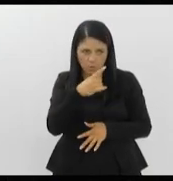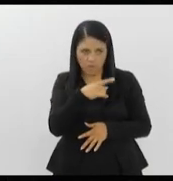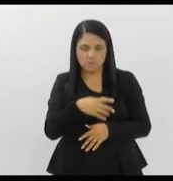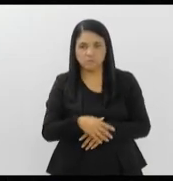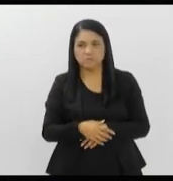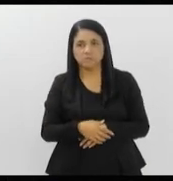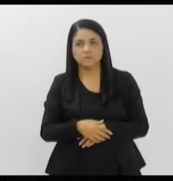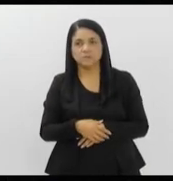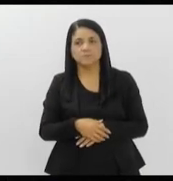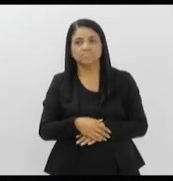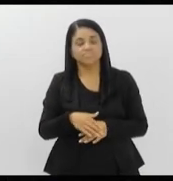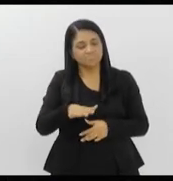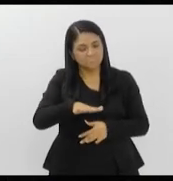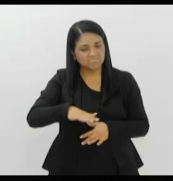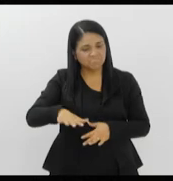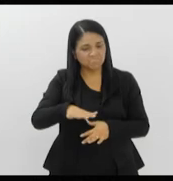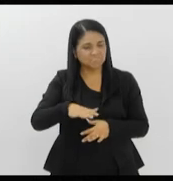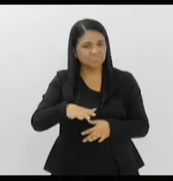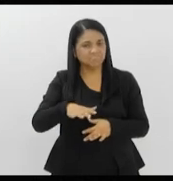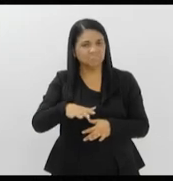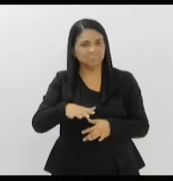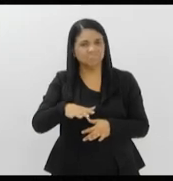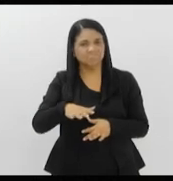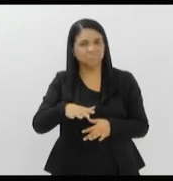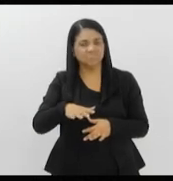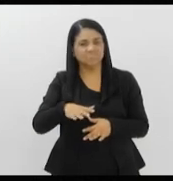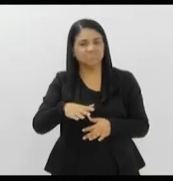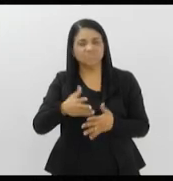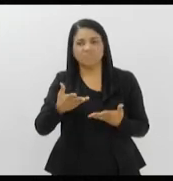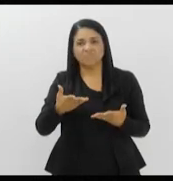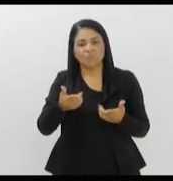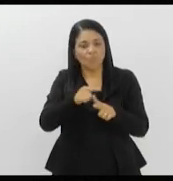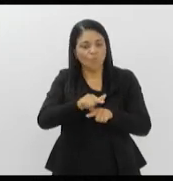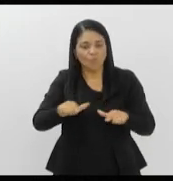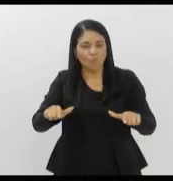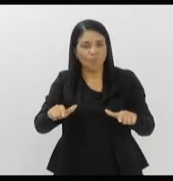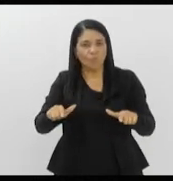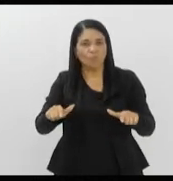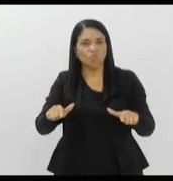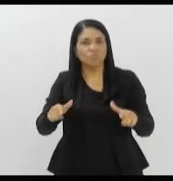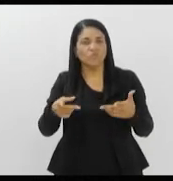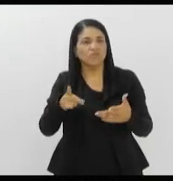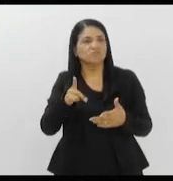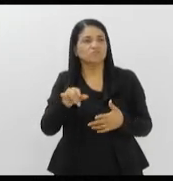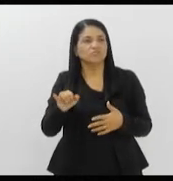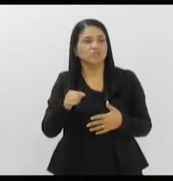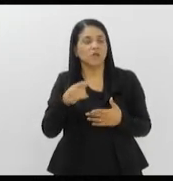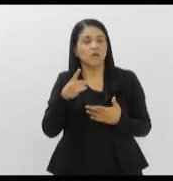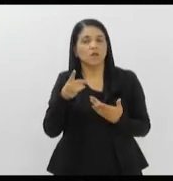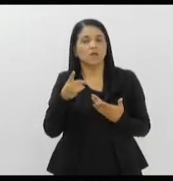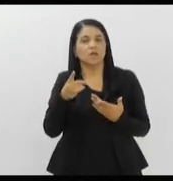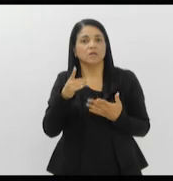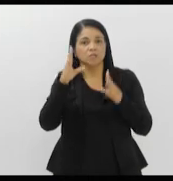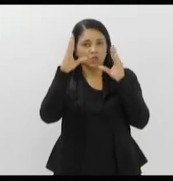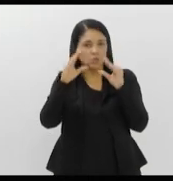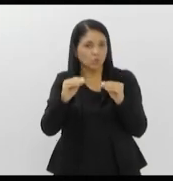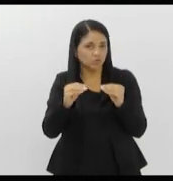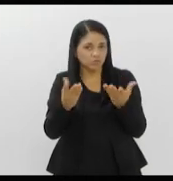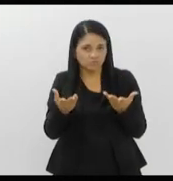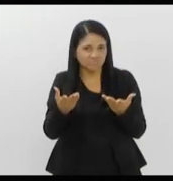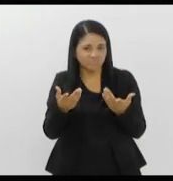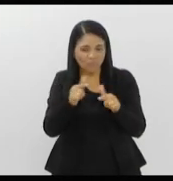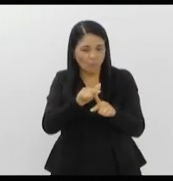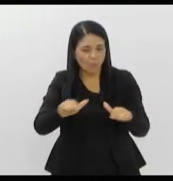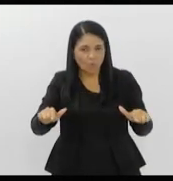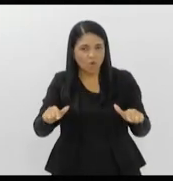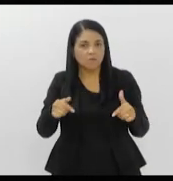região absolutamente morta, sob o ponto de vista de vida diurna e vida noturna, precisando